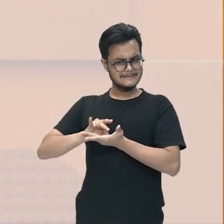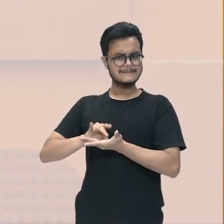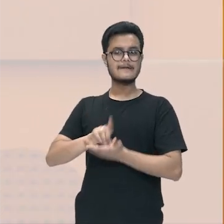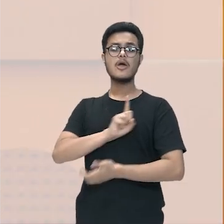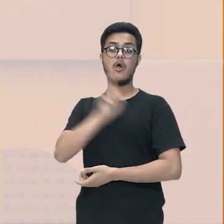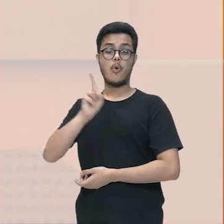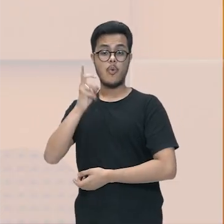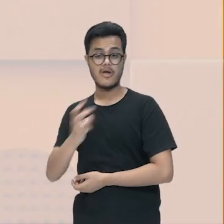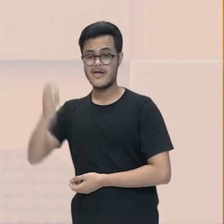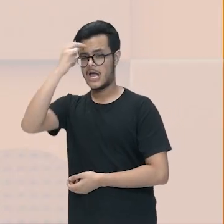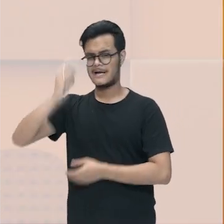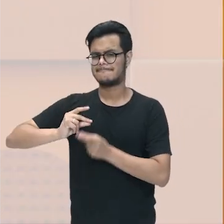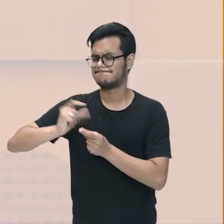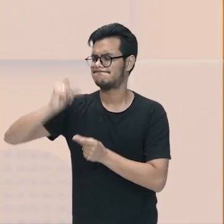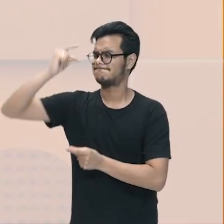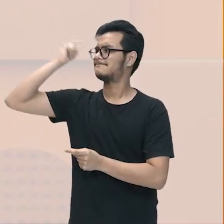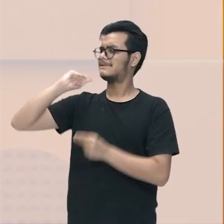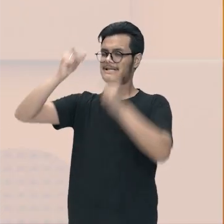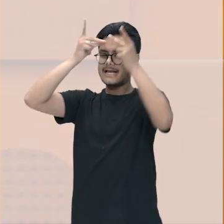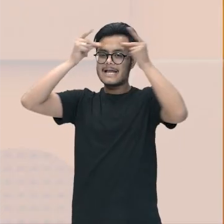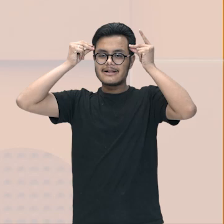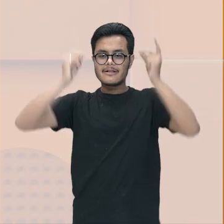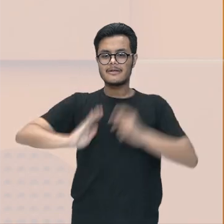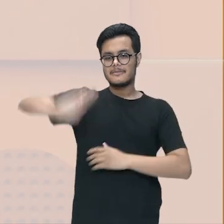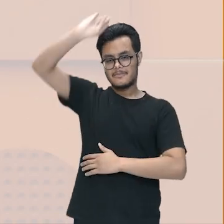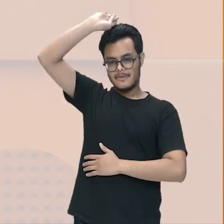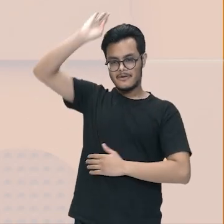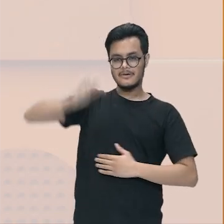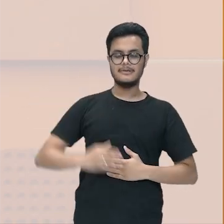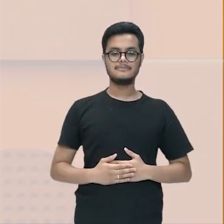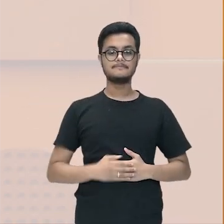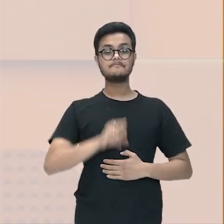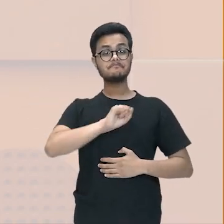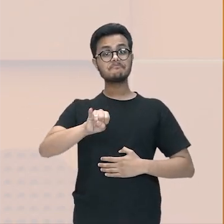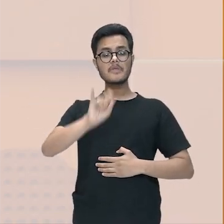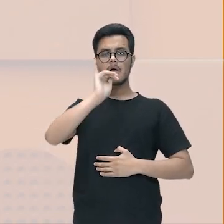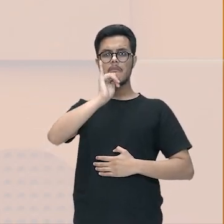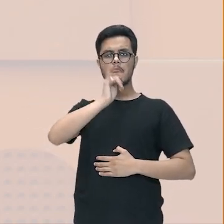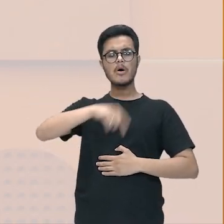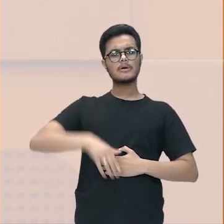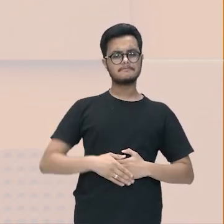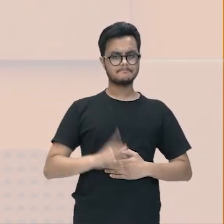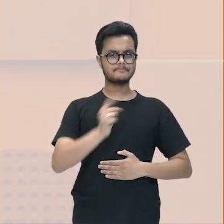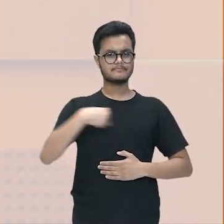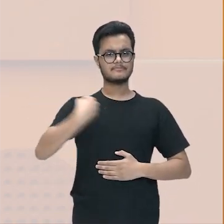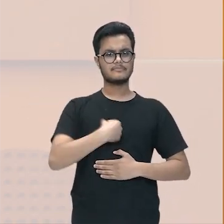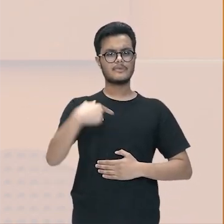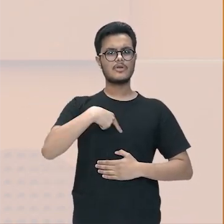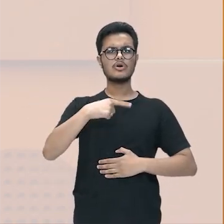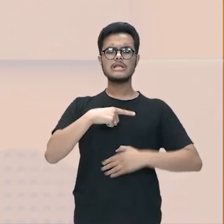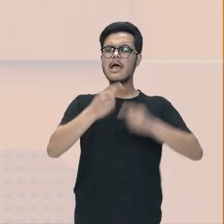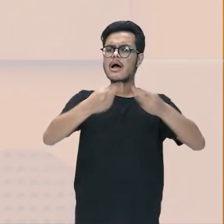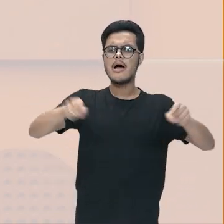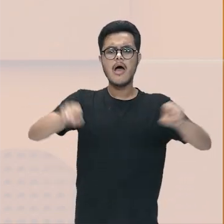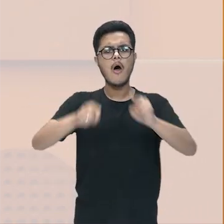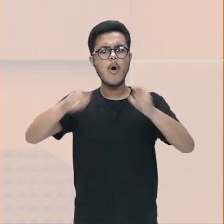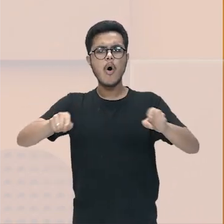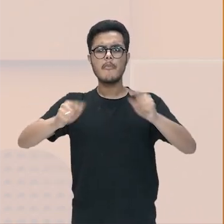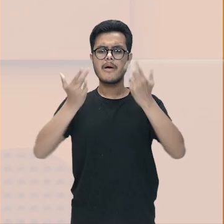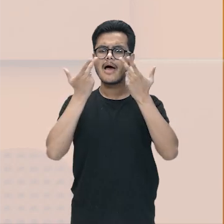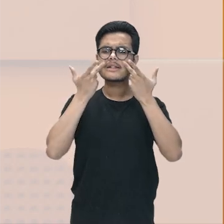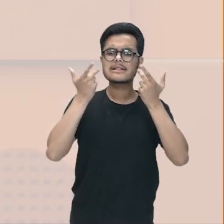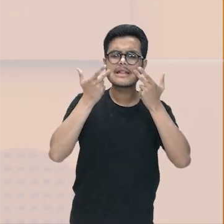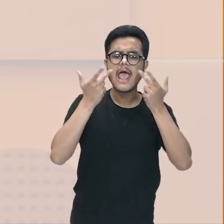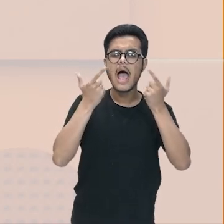essa cultura greco-romana. Tá? Se a gente tem, por exemplo, hoje óperas no teatro, a questão